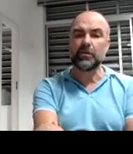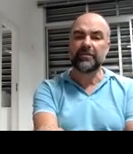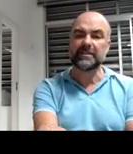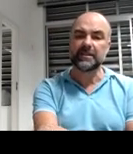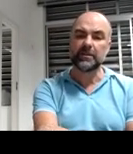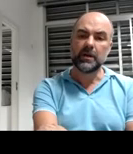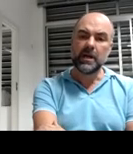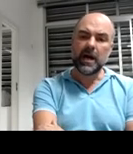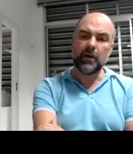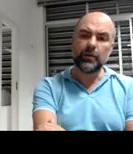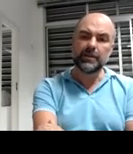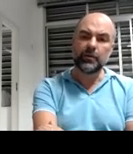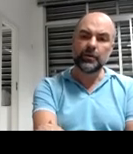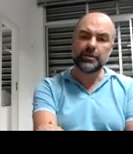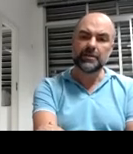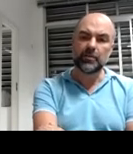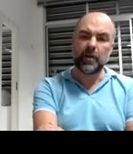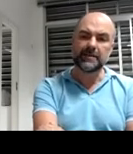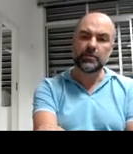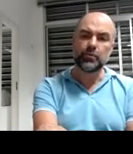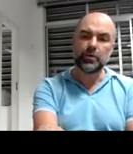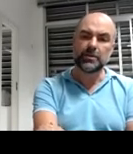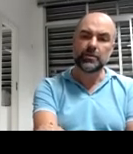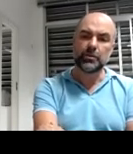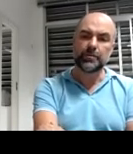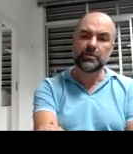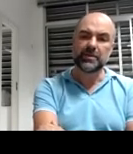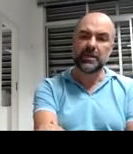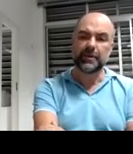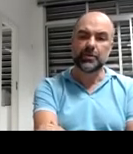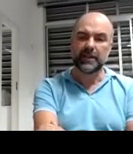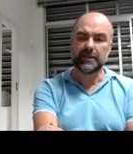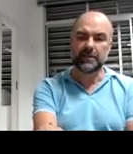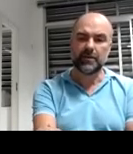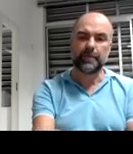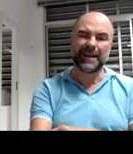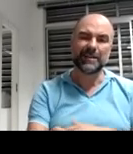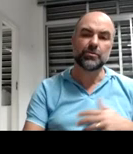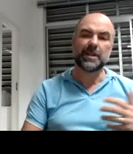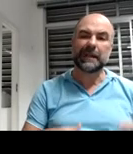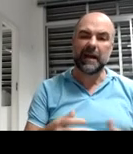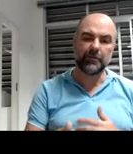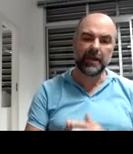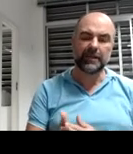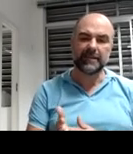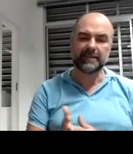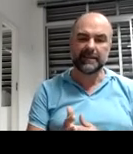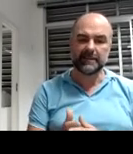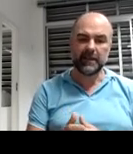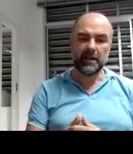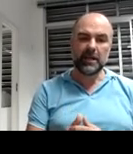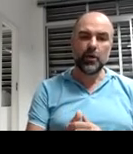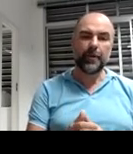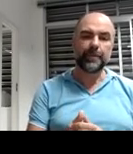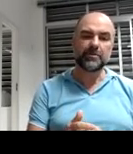de inovação, onde hoje são quase 2 mil CNPJs, então um parque sustentável bem